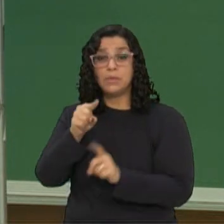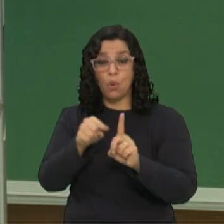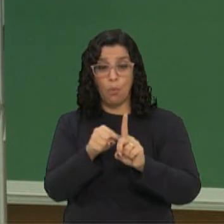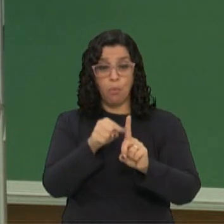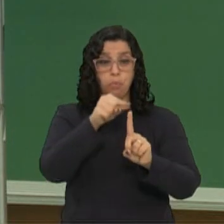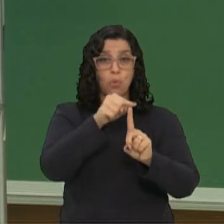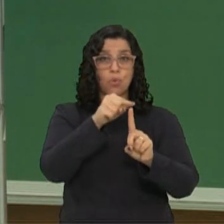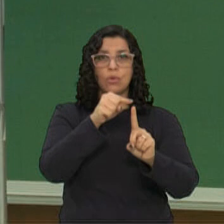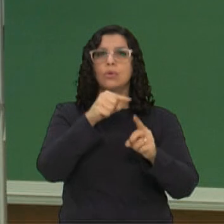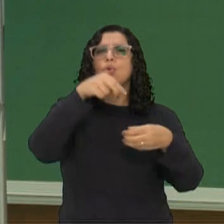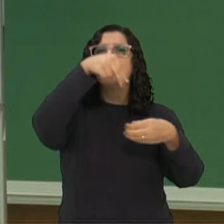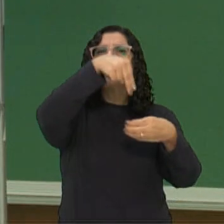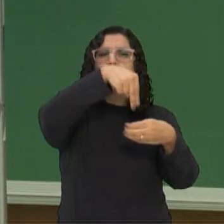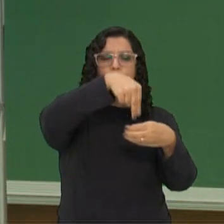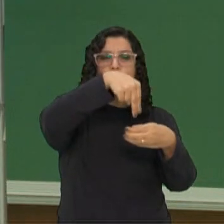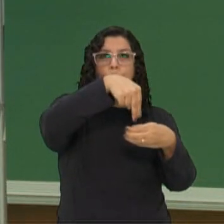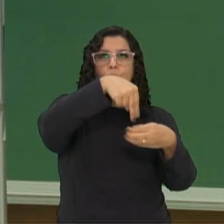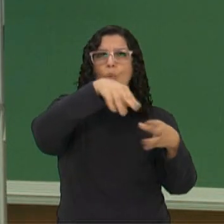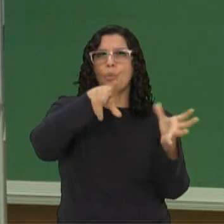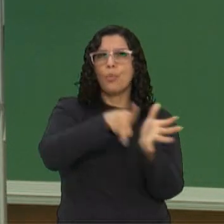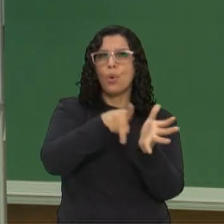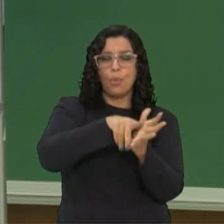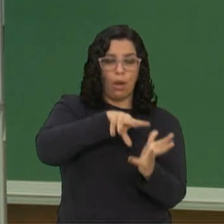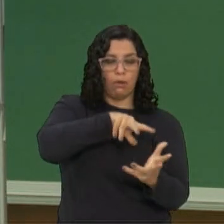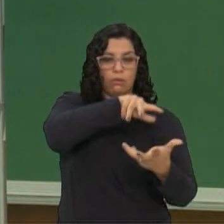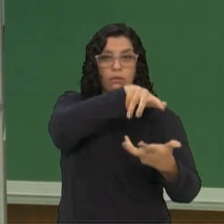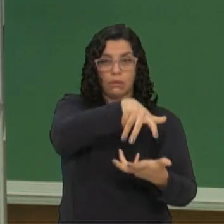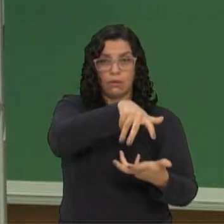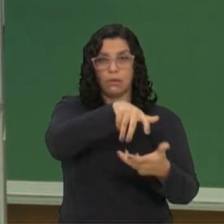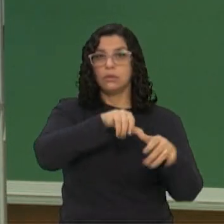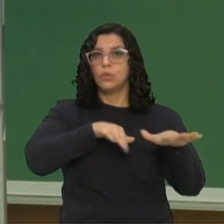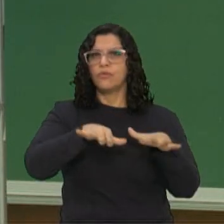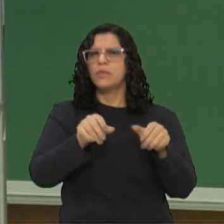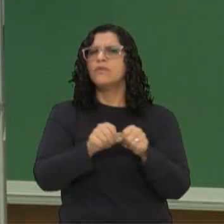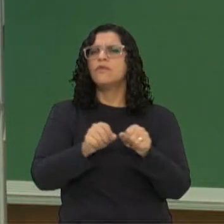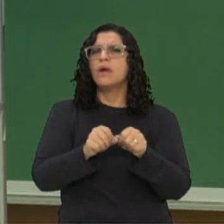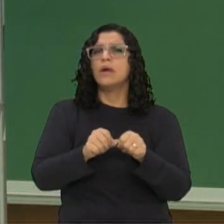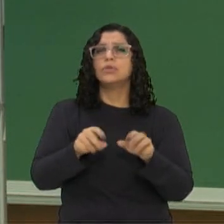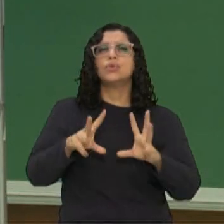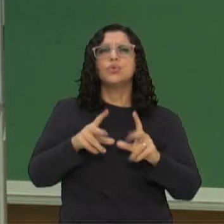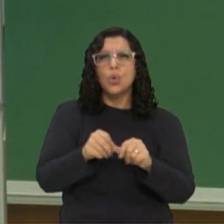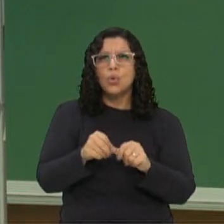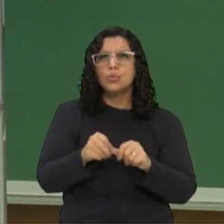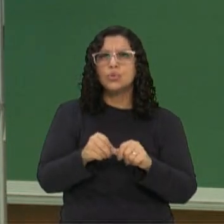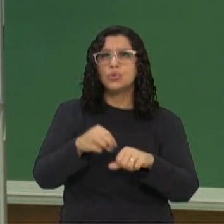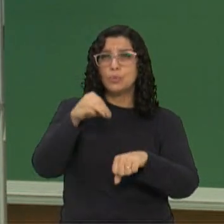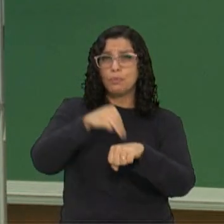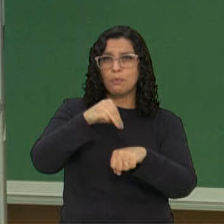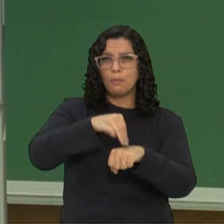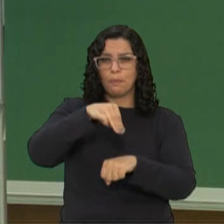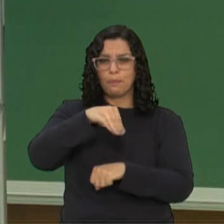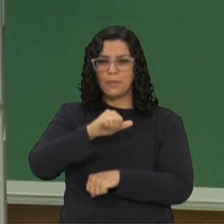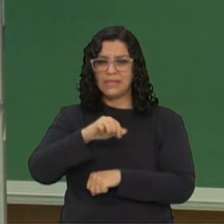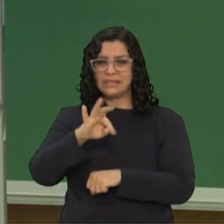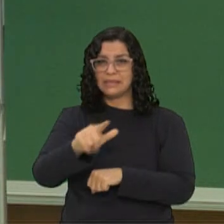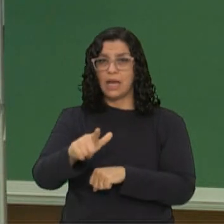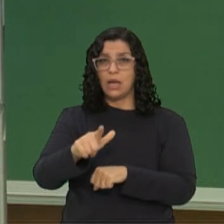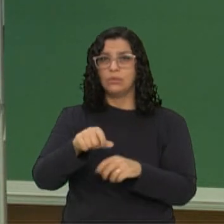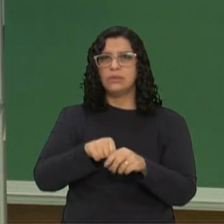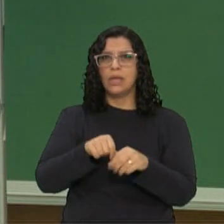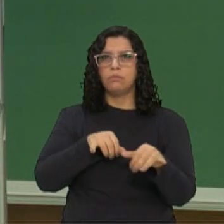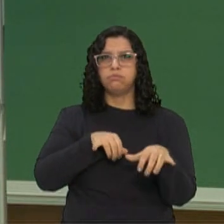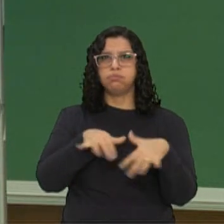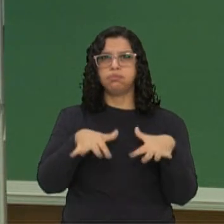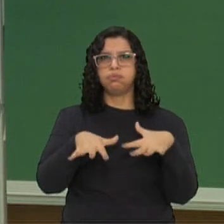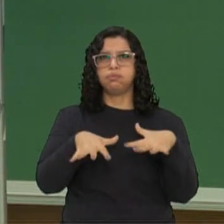Terra. Esse movimento faz com que esses metais estejam carregados de corrente